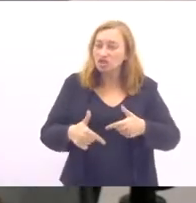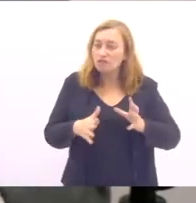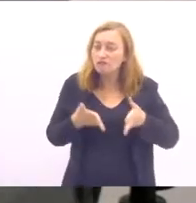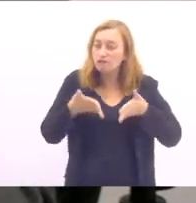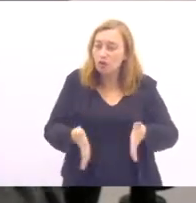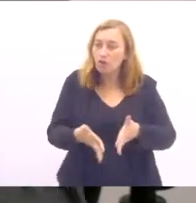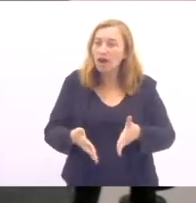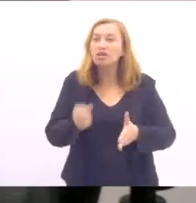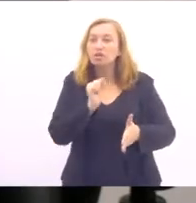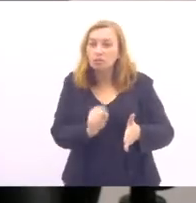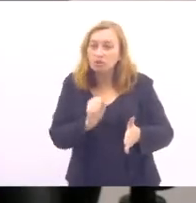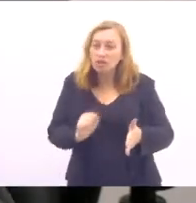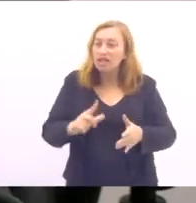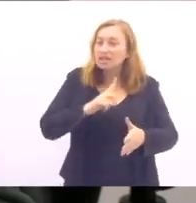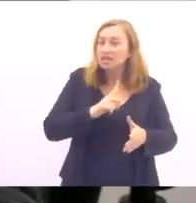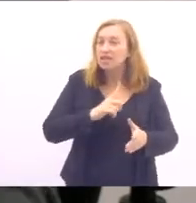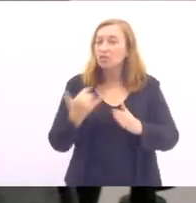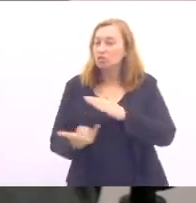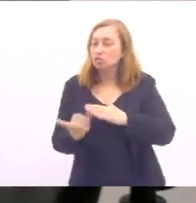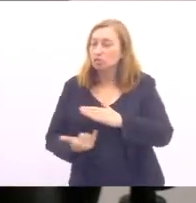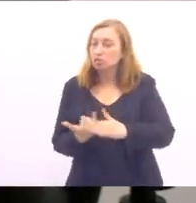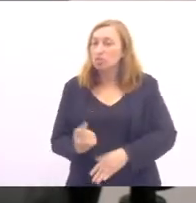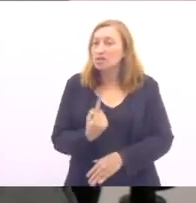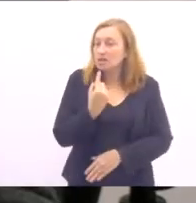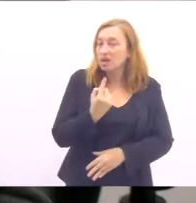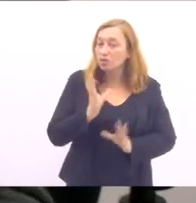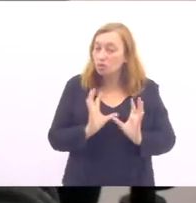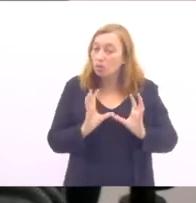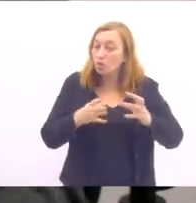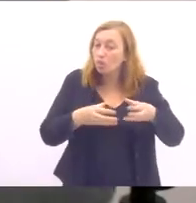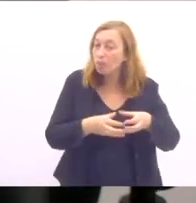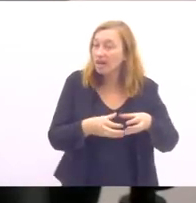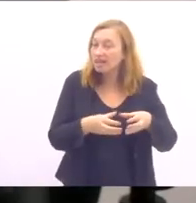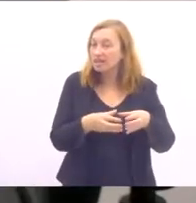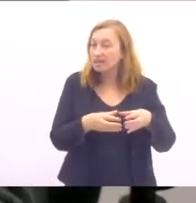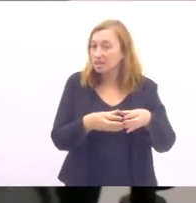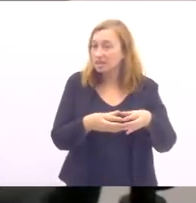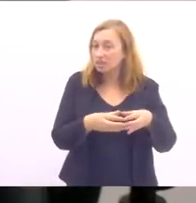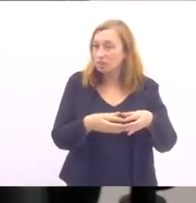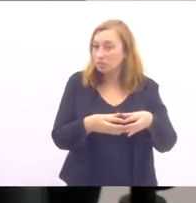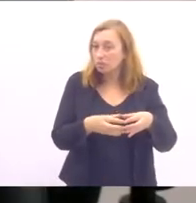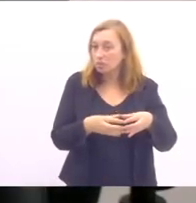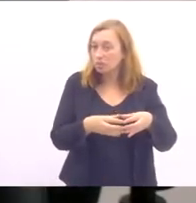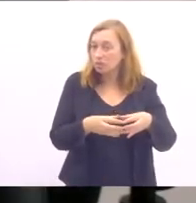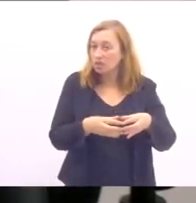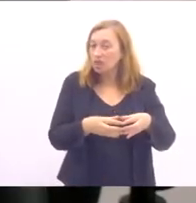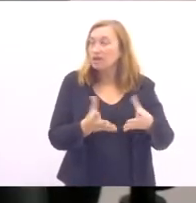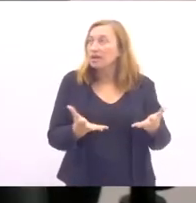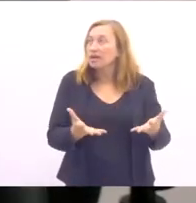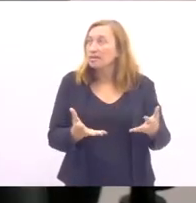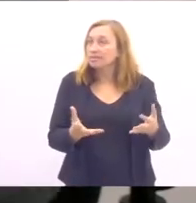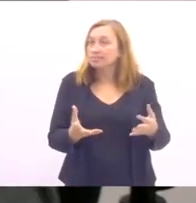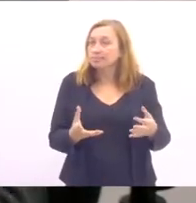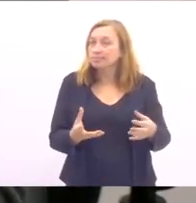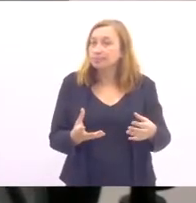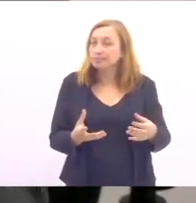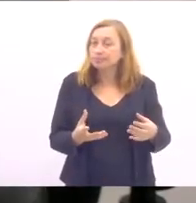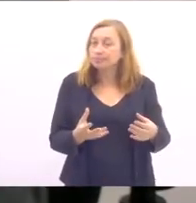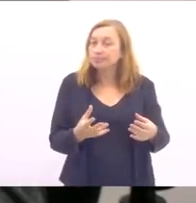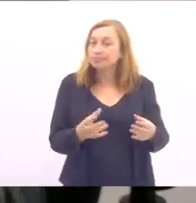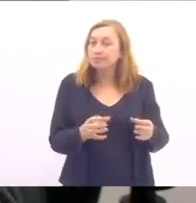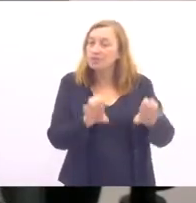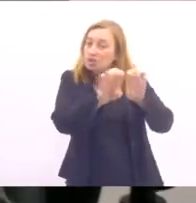você pudesse ter uma instituição de cooperativas que estabelecesse uma